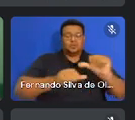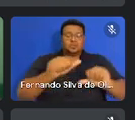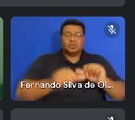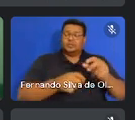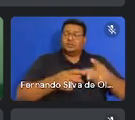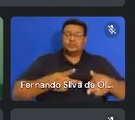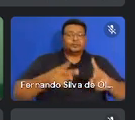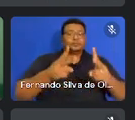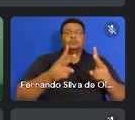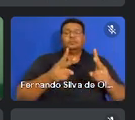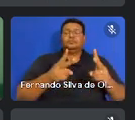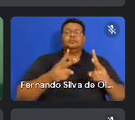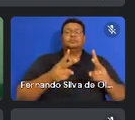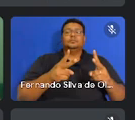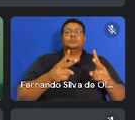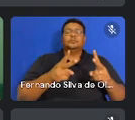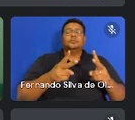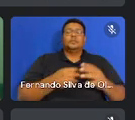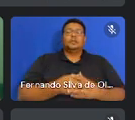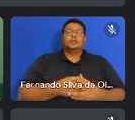mesma disposição